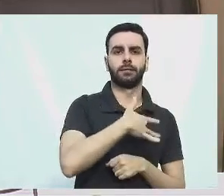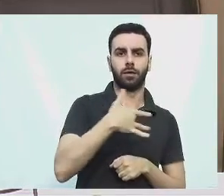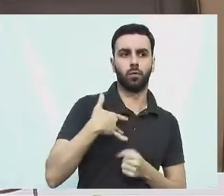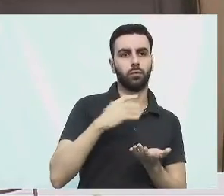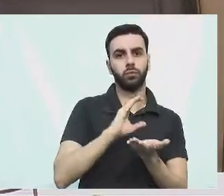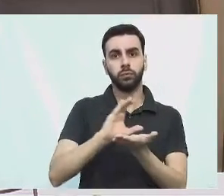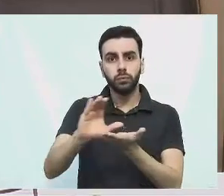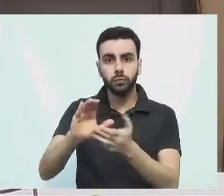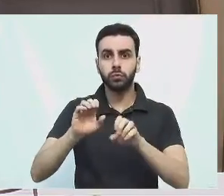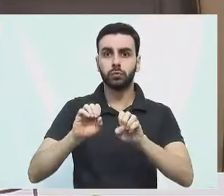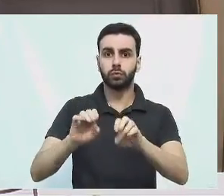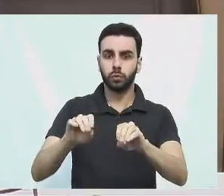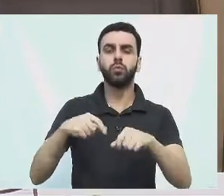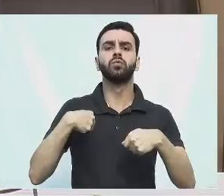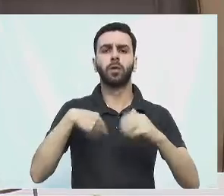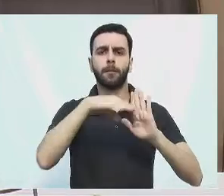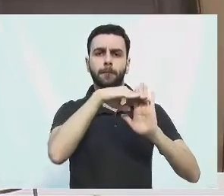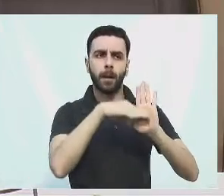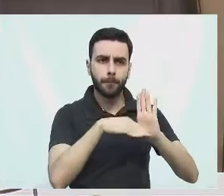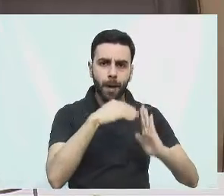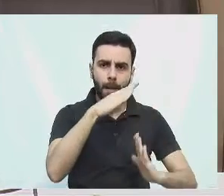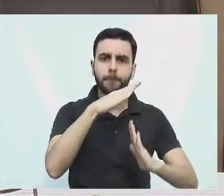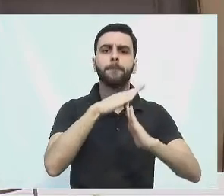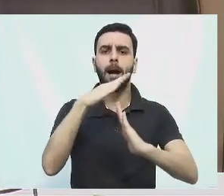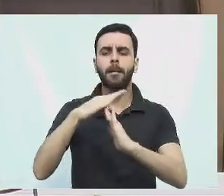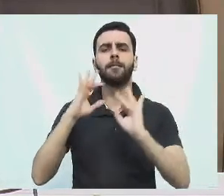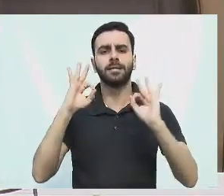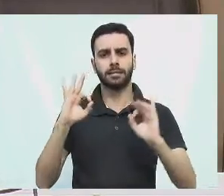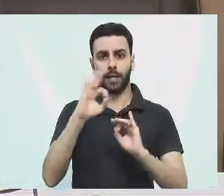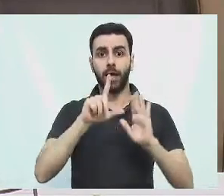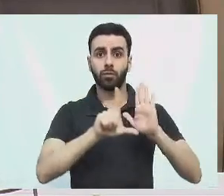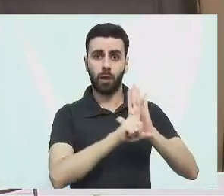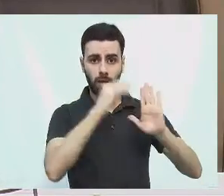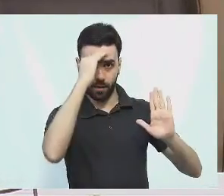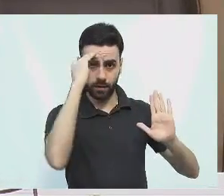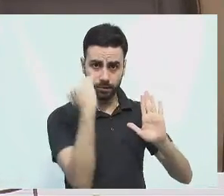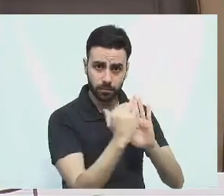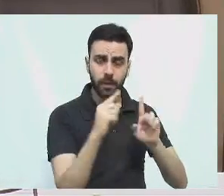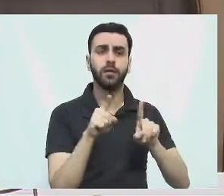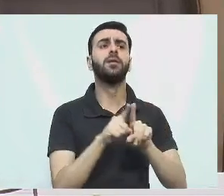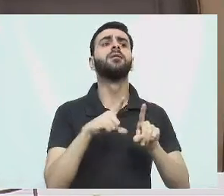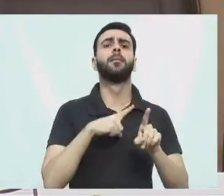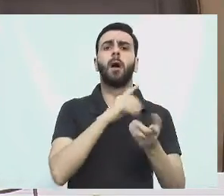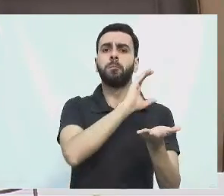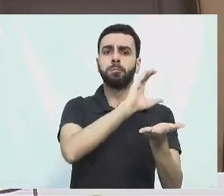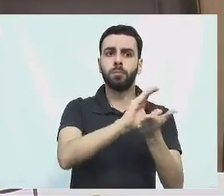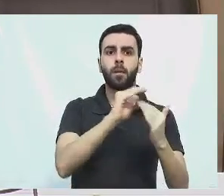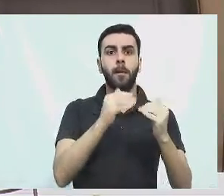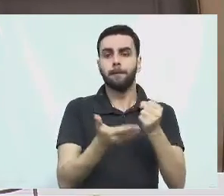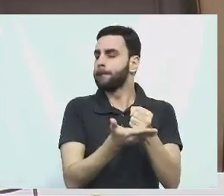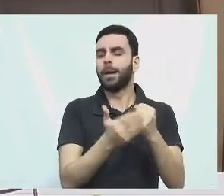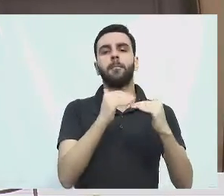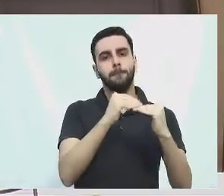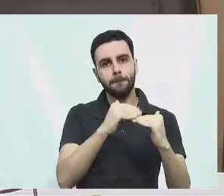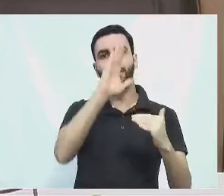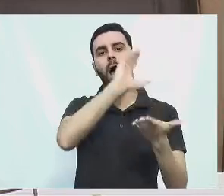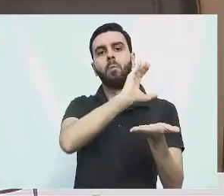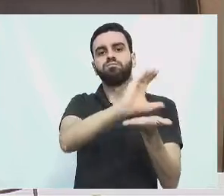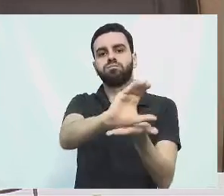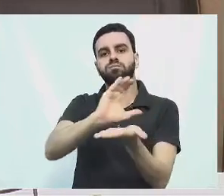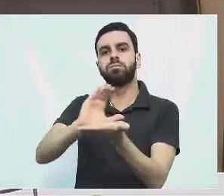educação, cumprirem os limites obrigatórios por lei, investirem mais do que o mínimo que é obrigado pela